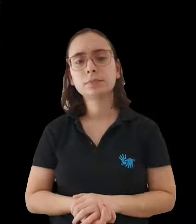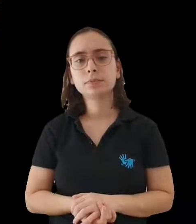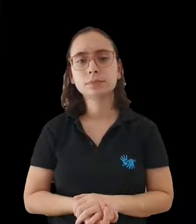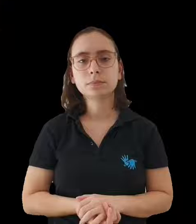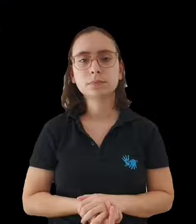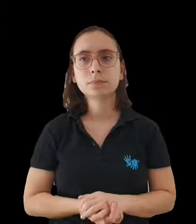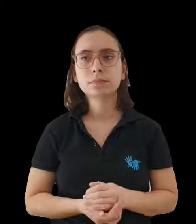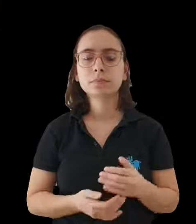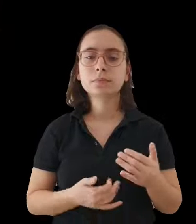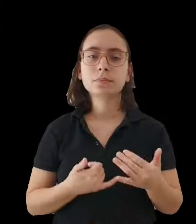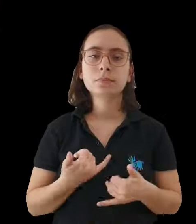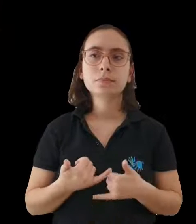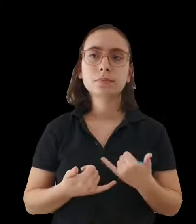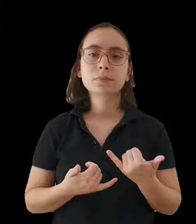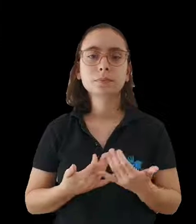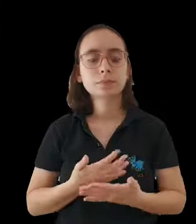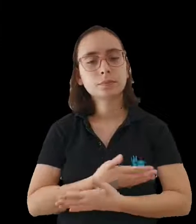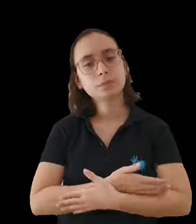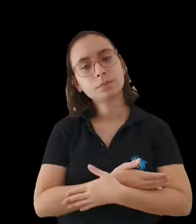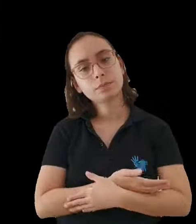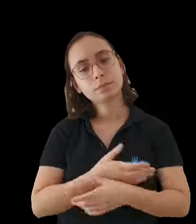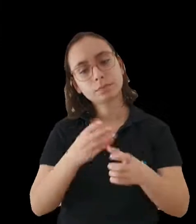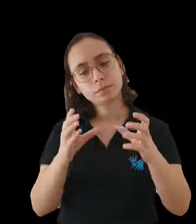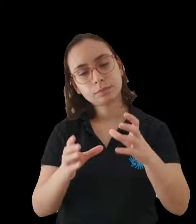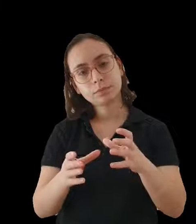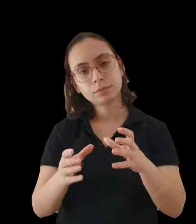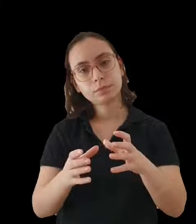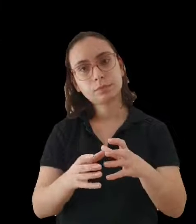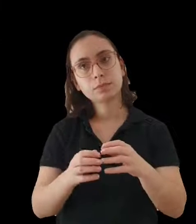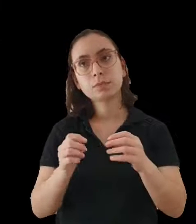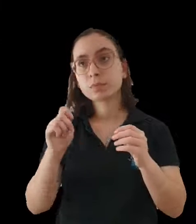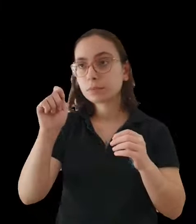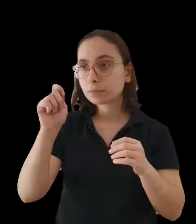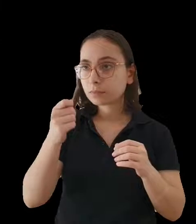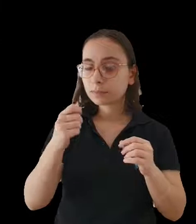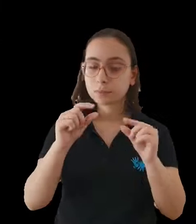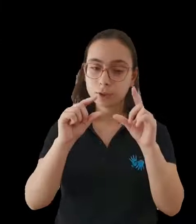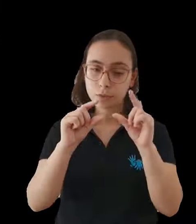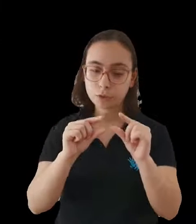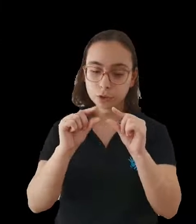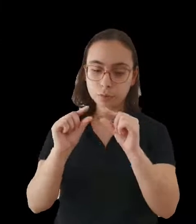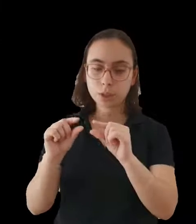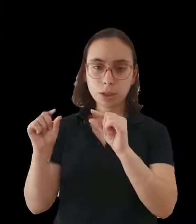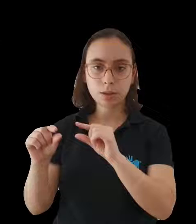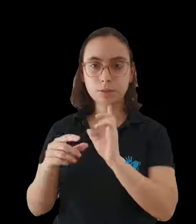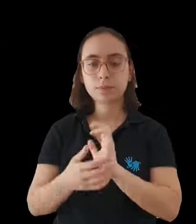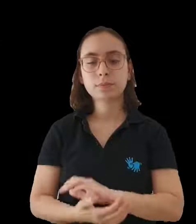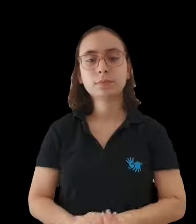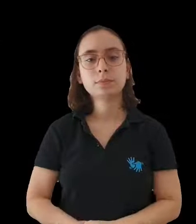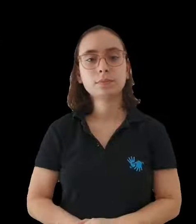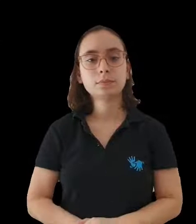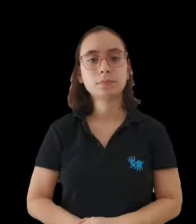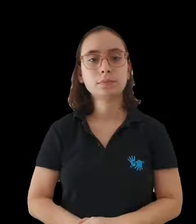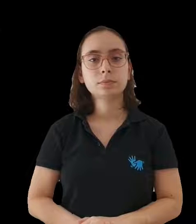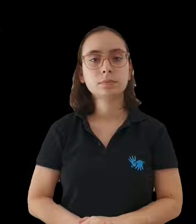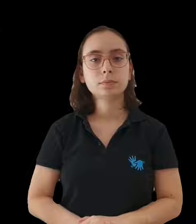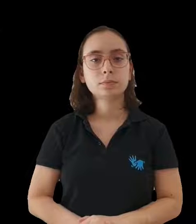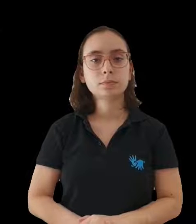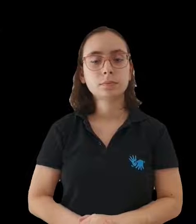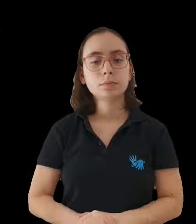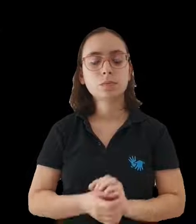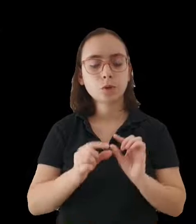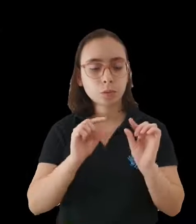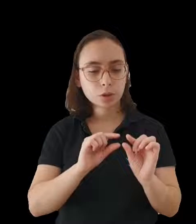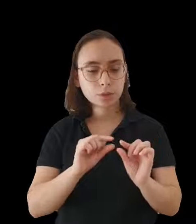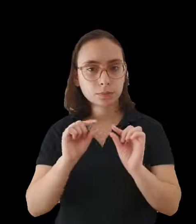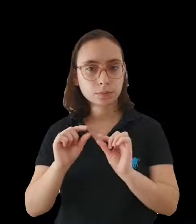a mesma referência que a gente fez com os grandes, façam com os pequenos, certo? Então, é o boneco pequenininho, pega